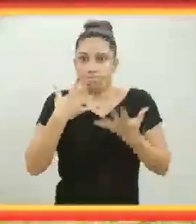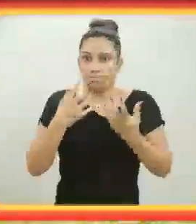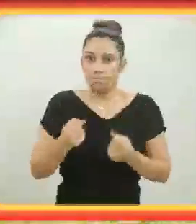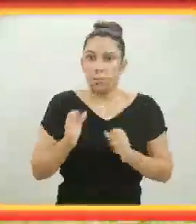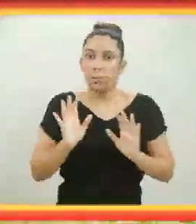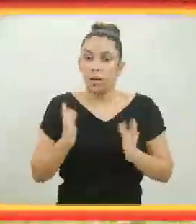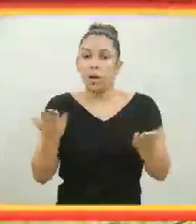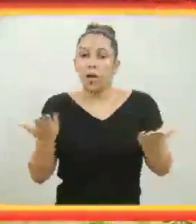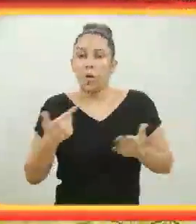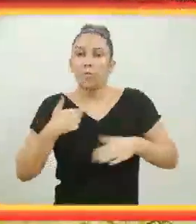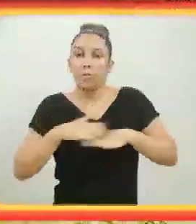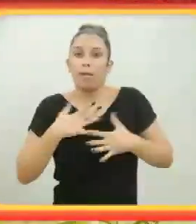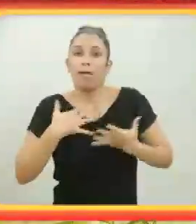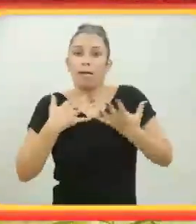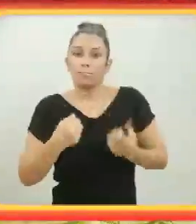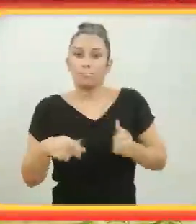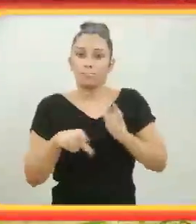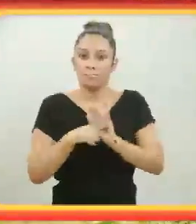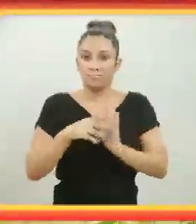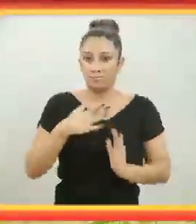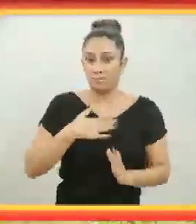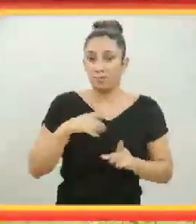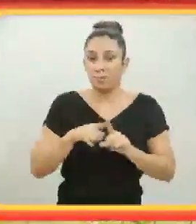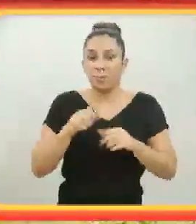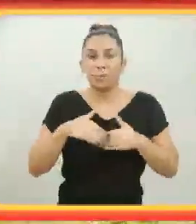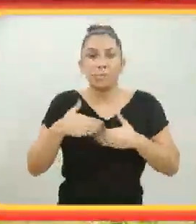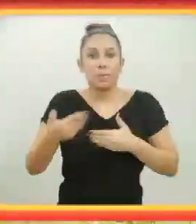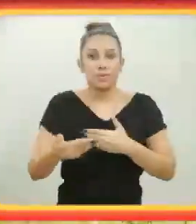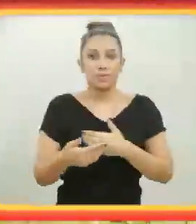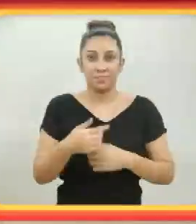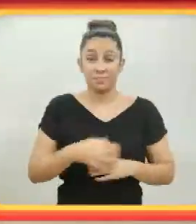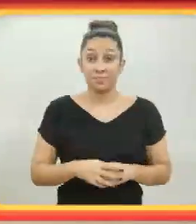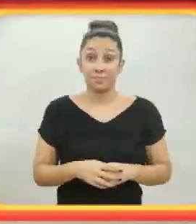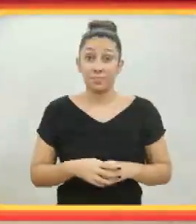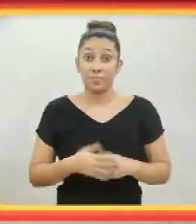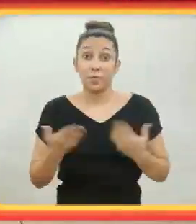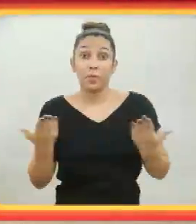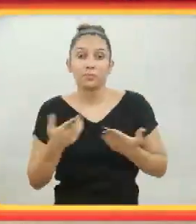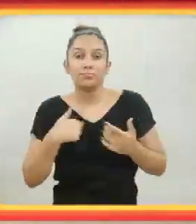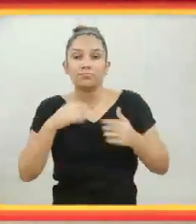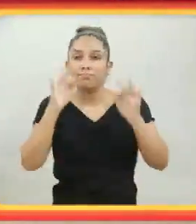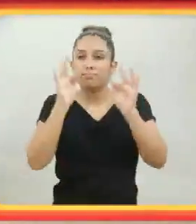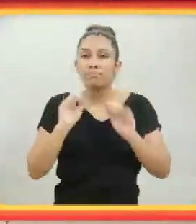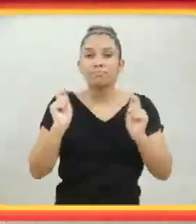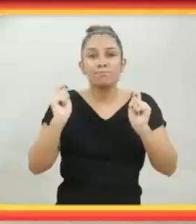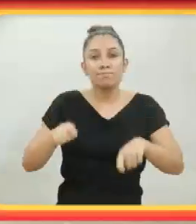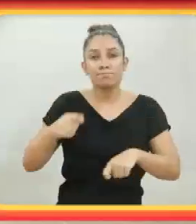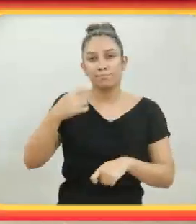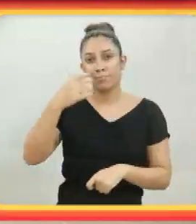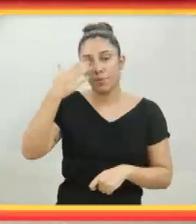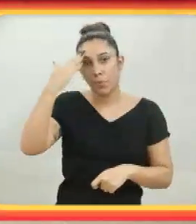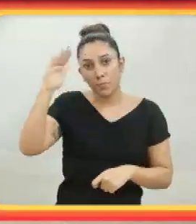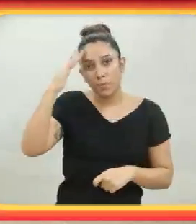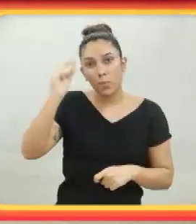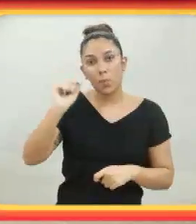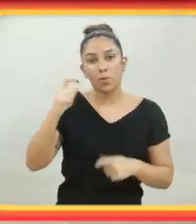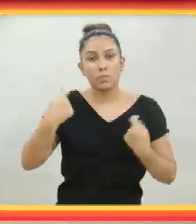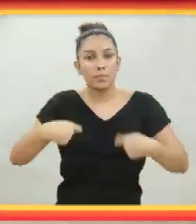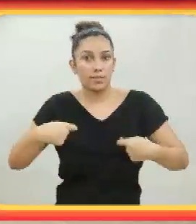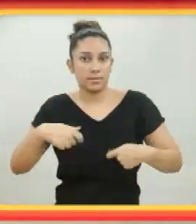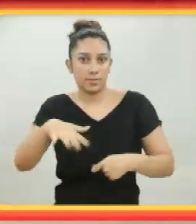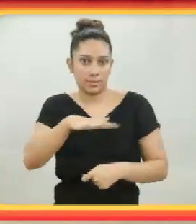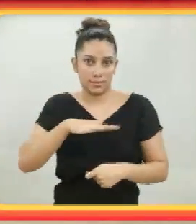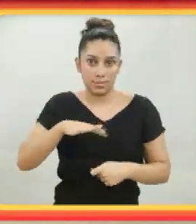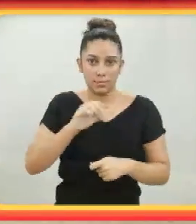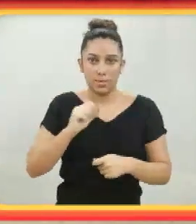aceitar muitas coisas que desde a minha infância e juventude eu não conseguia aceitar. E eu tive mais aceitação